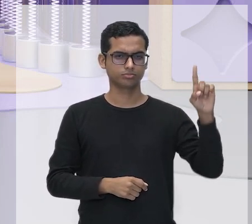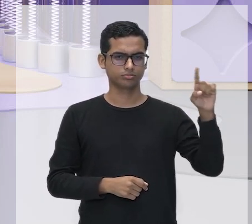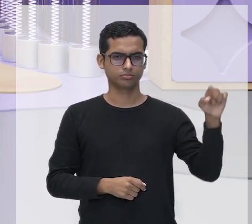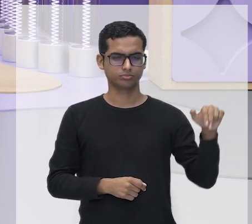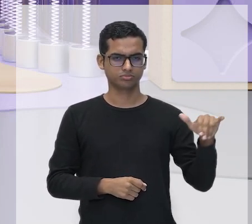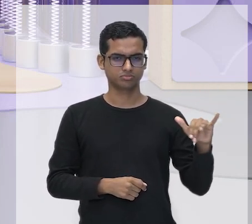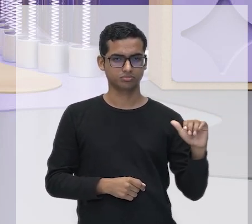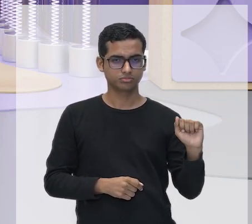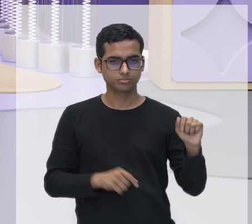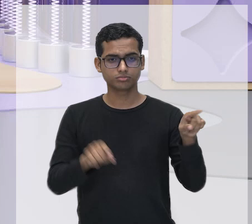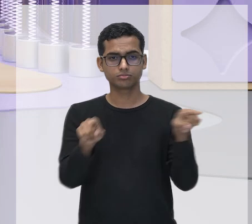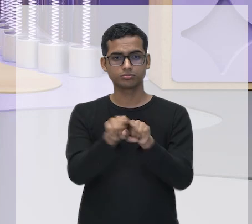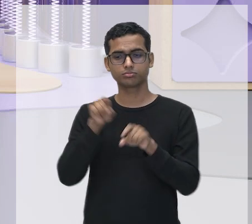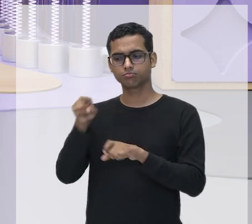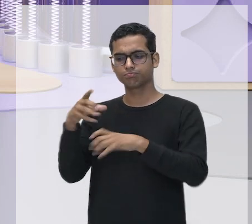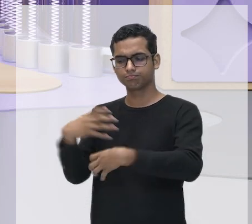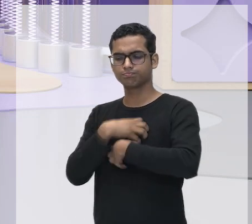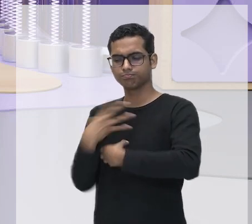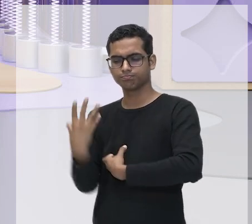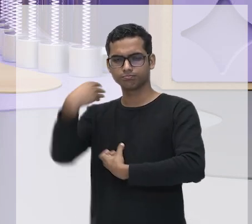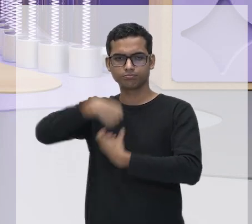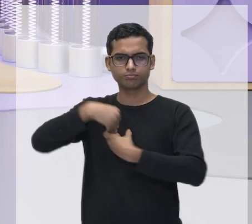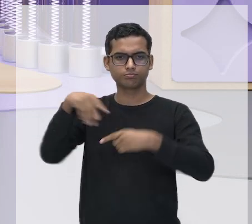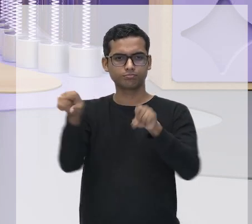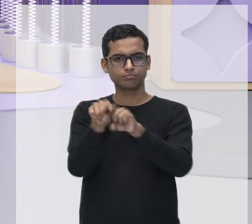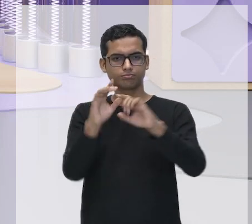maneiras radicais da vida,